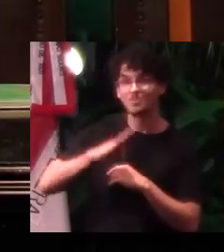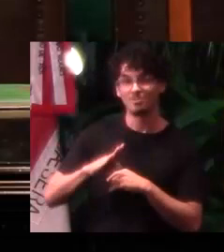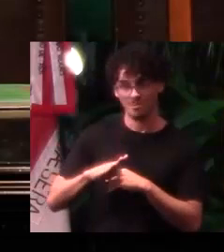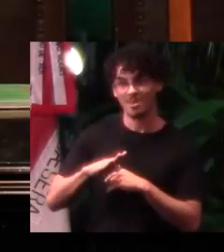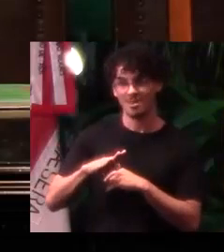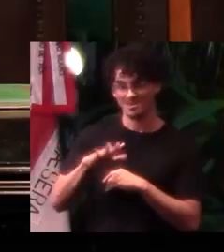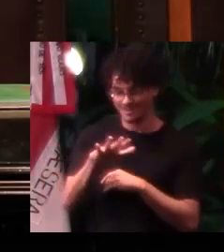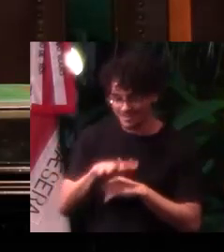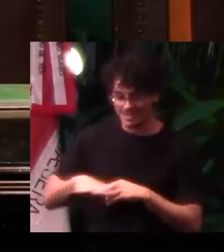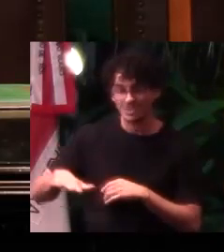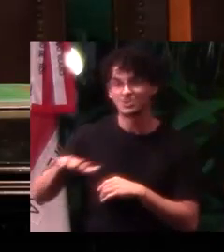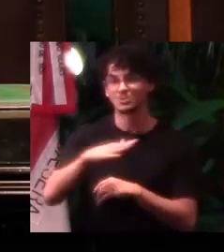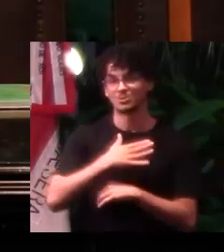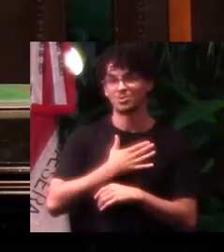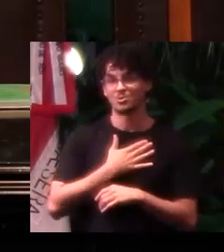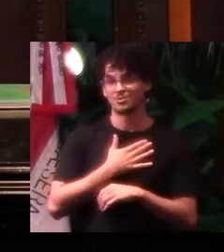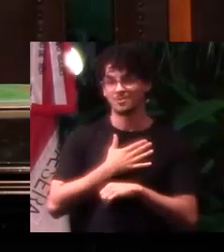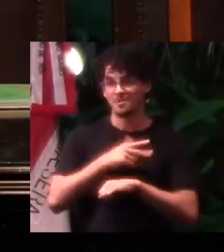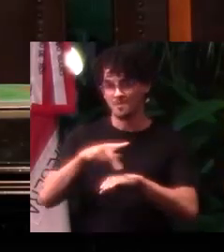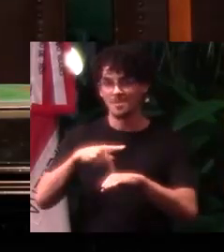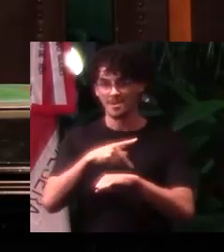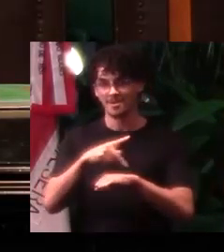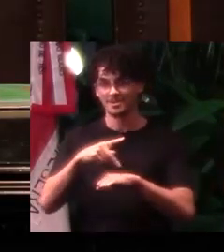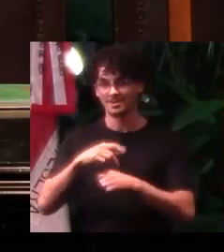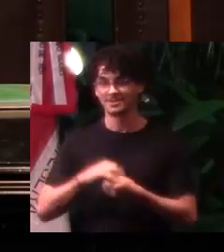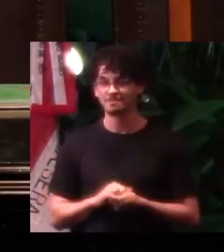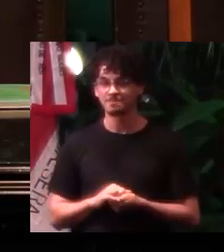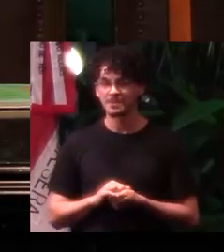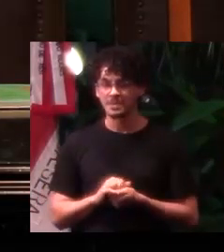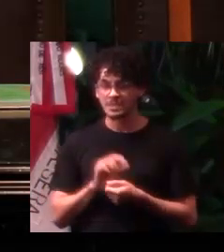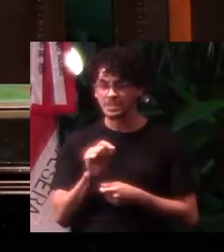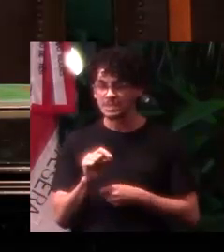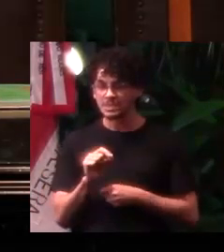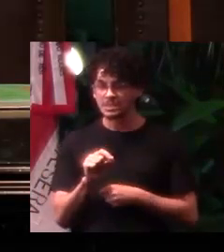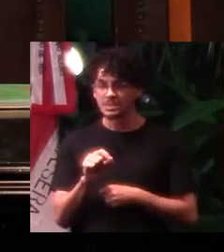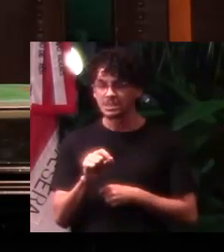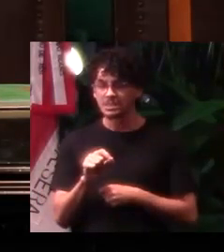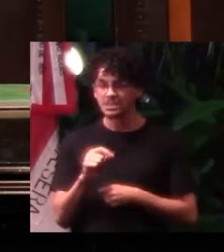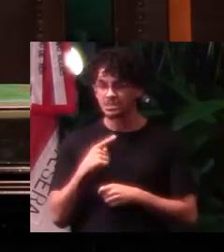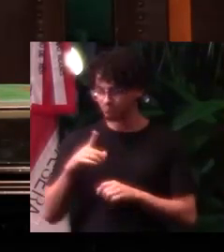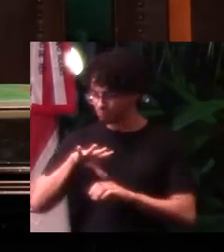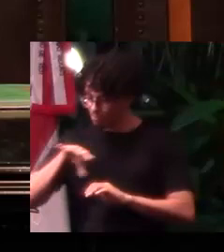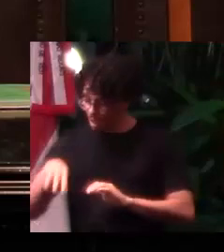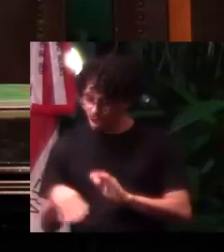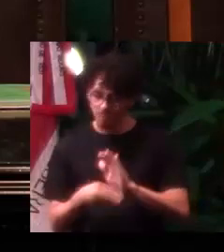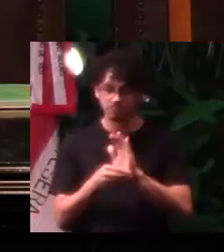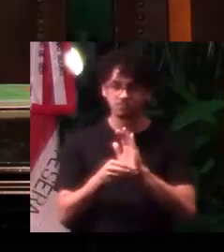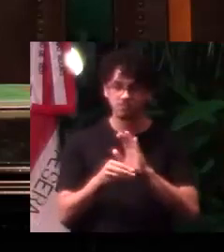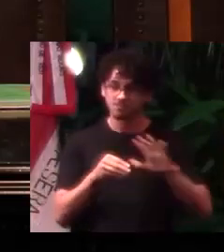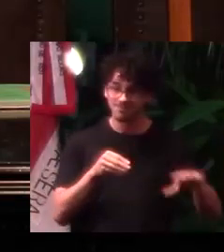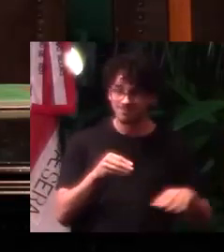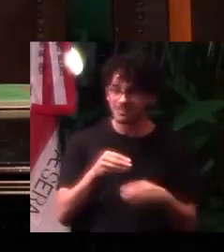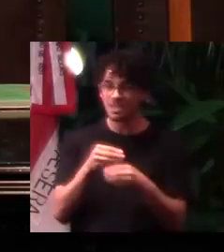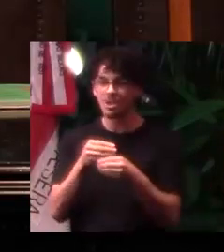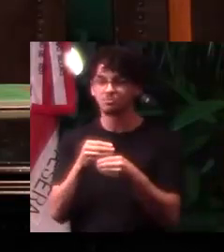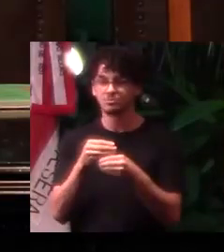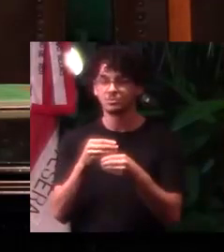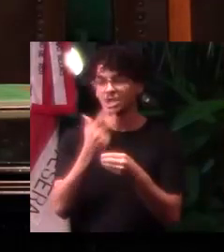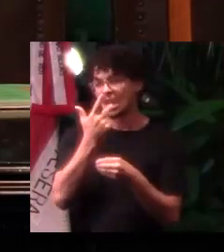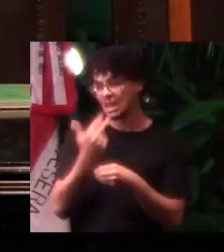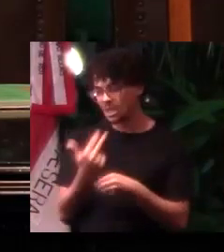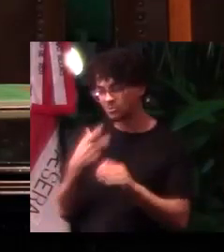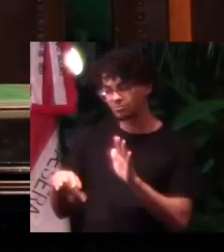no nosso país, e que congregam desde as línguas de